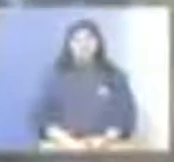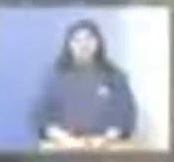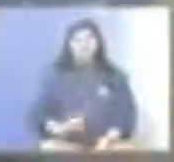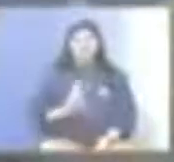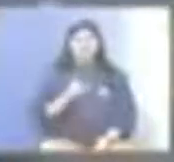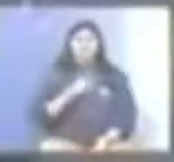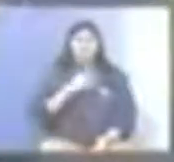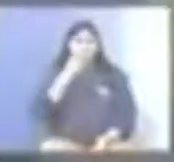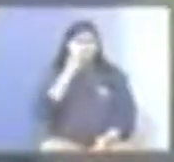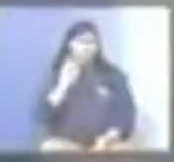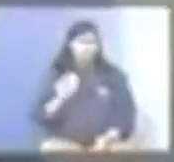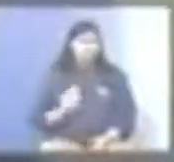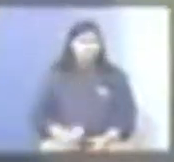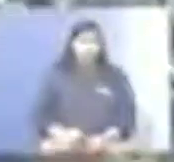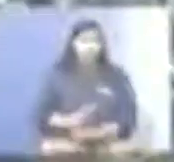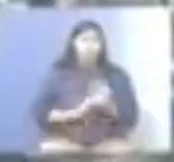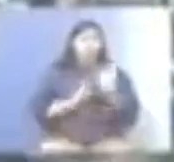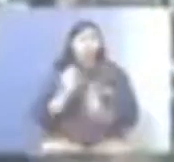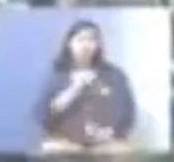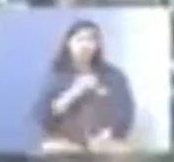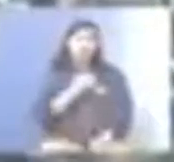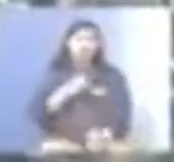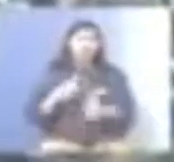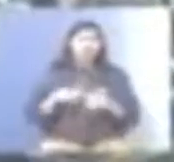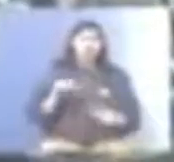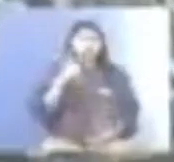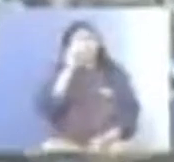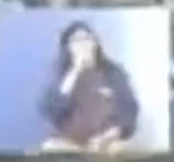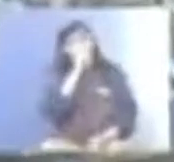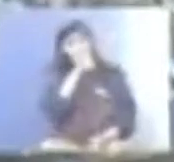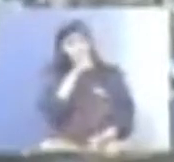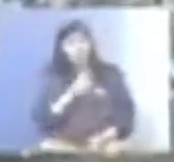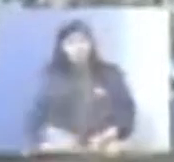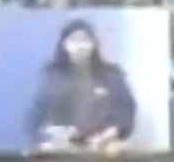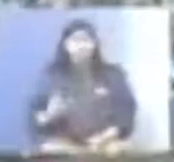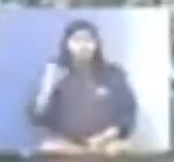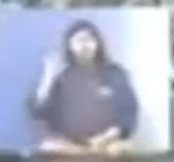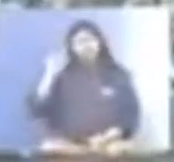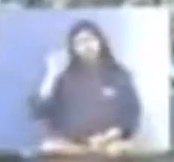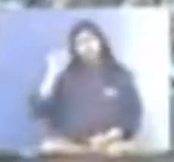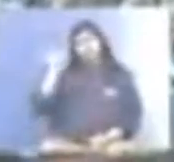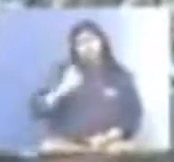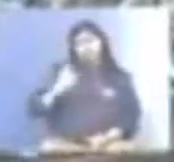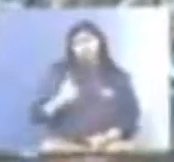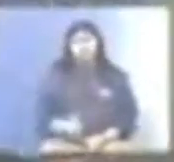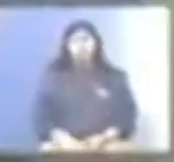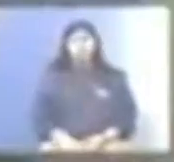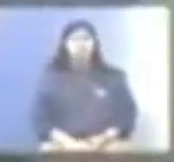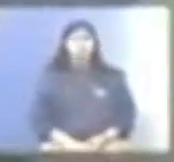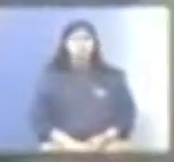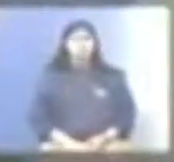Você já observou que na raiz de todo pecado está uma mentira, por menor que ela seja?